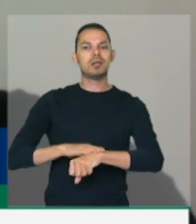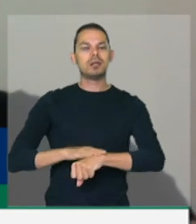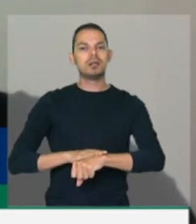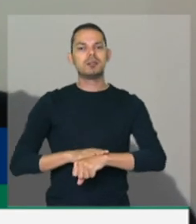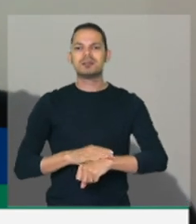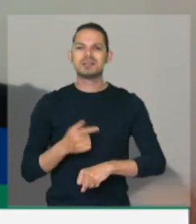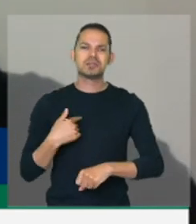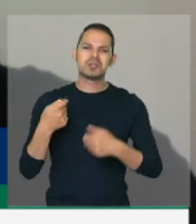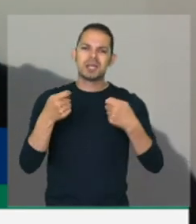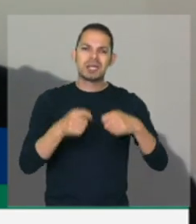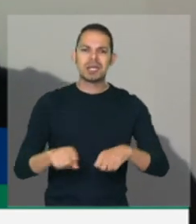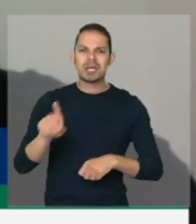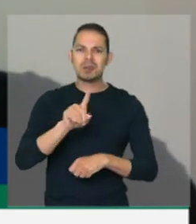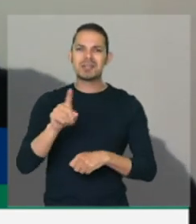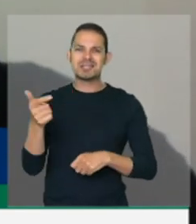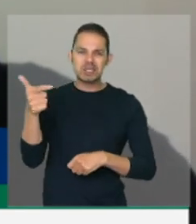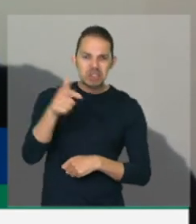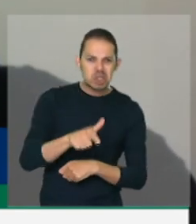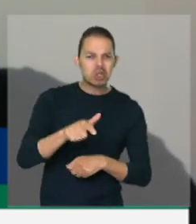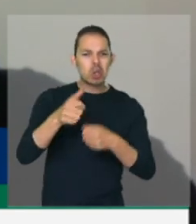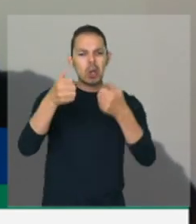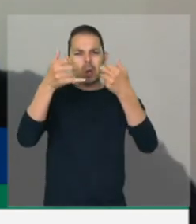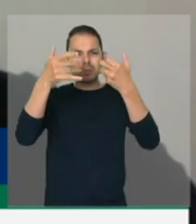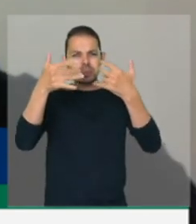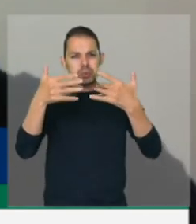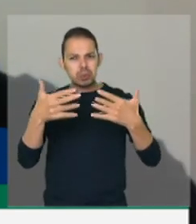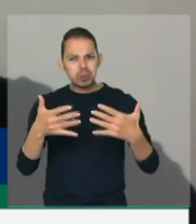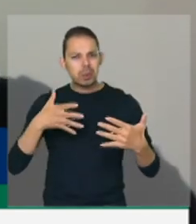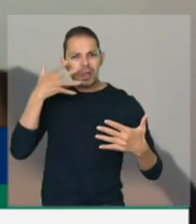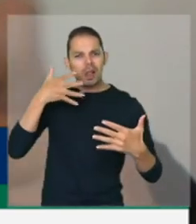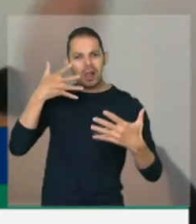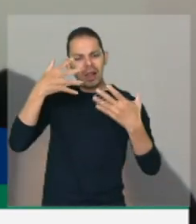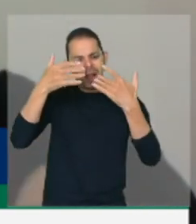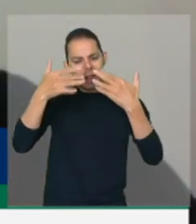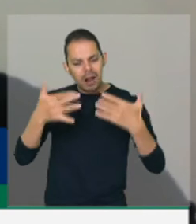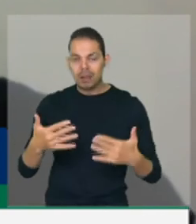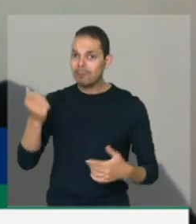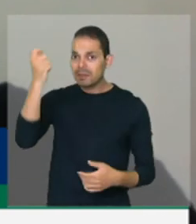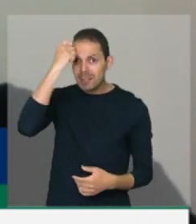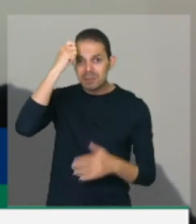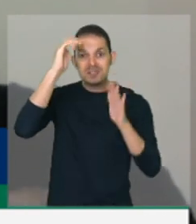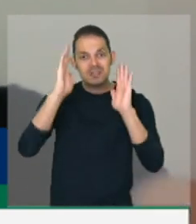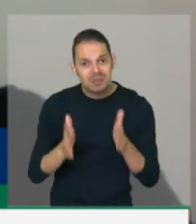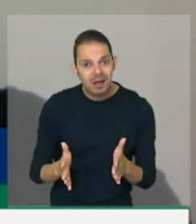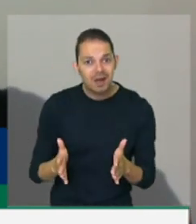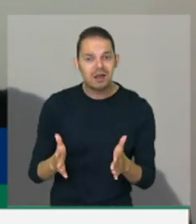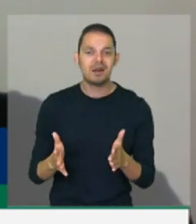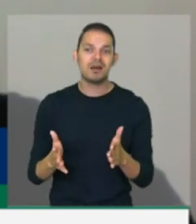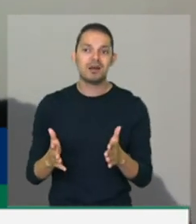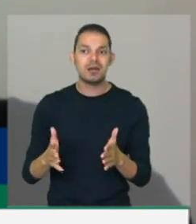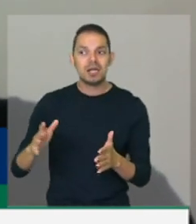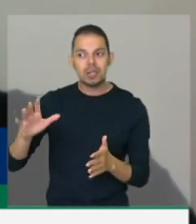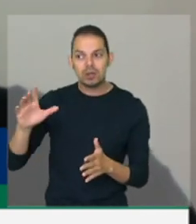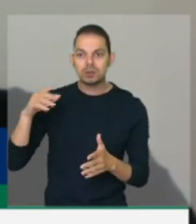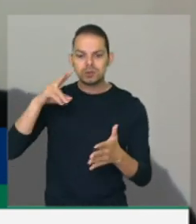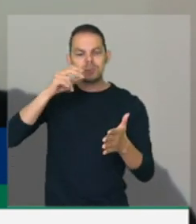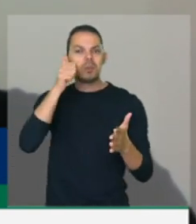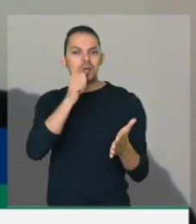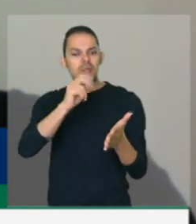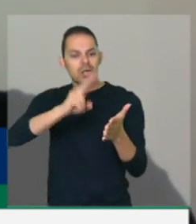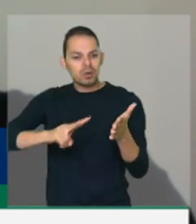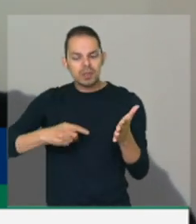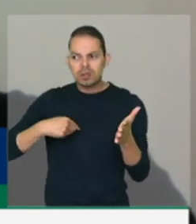haveria necessidade de trazer à baila novamente todas as falas, as quais já me arrependi. Repito, ouvindo as falas, percebi